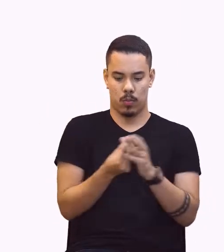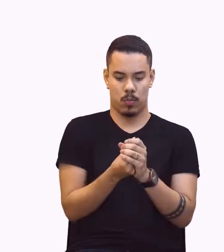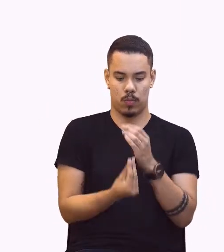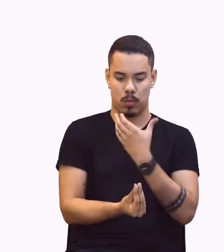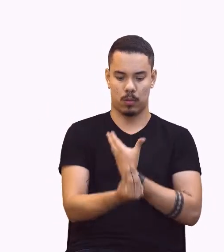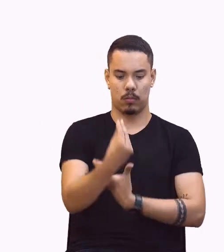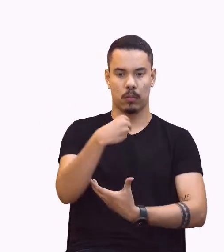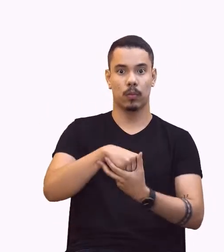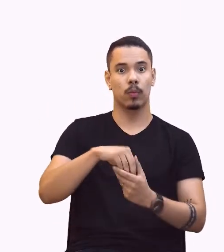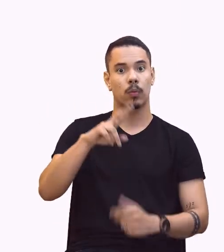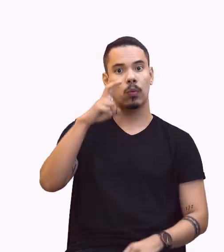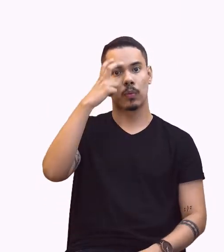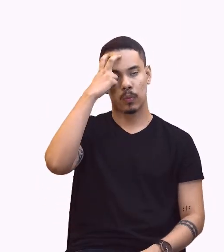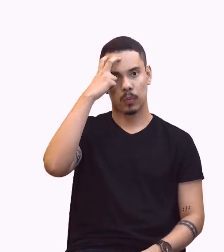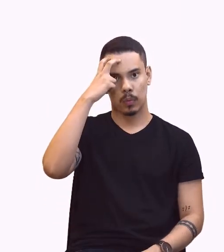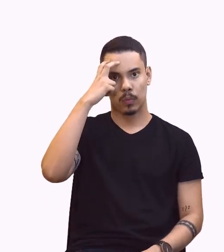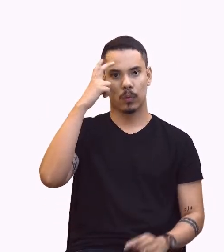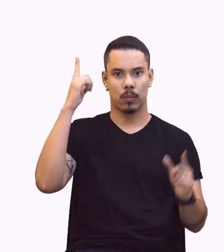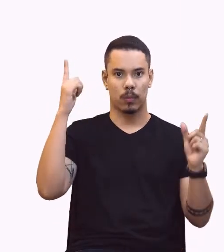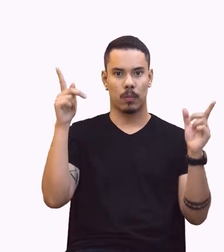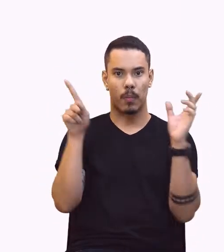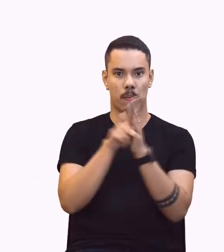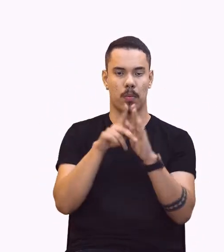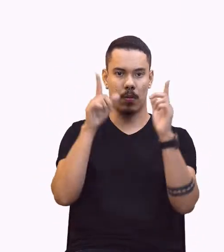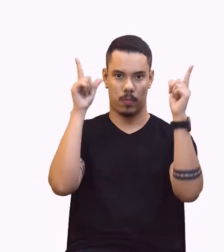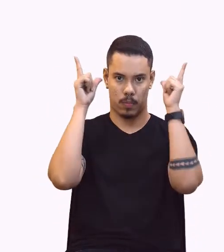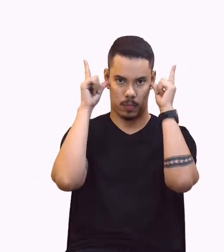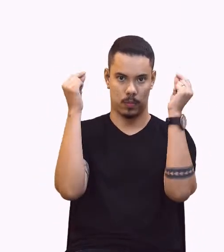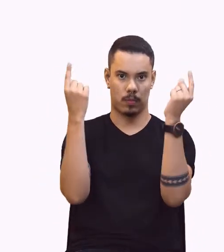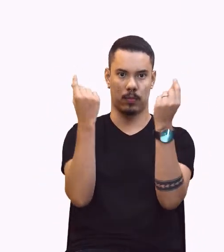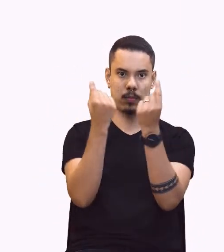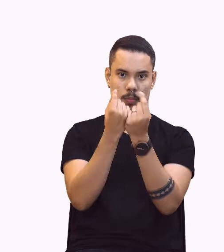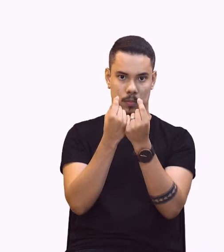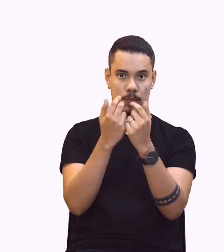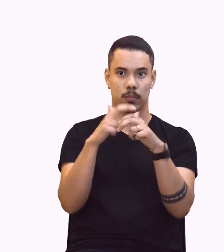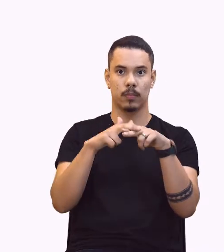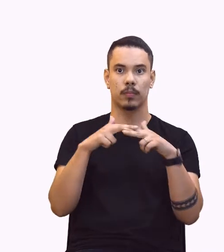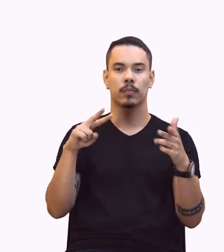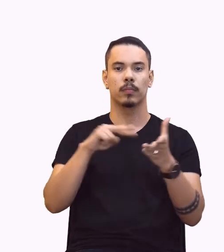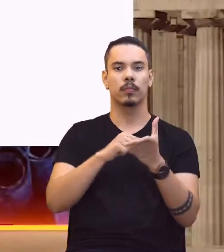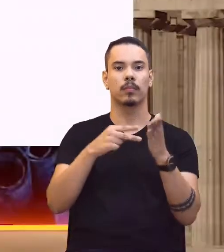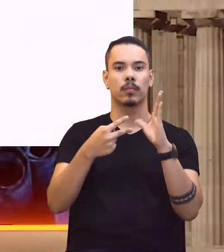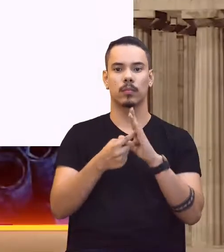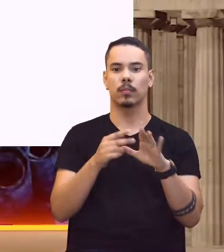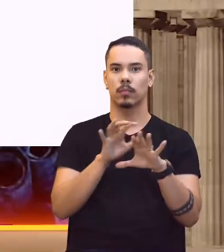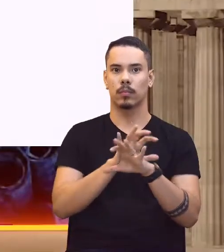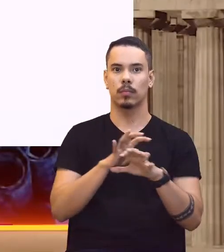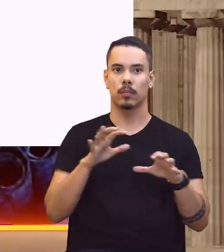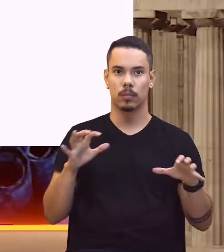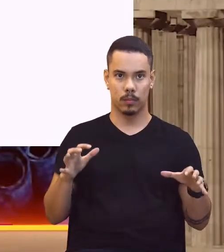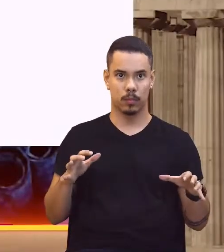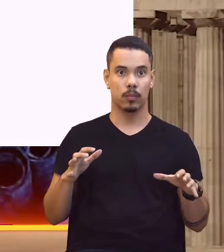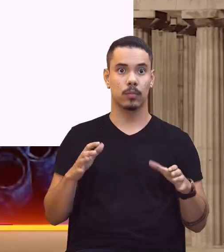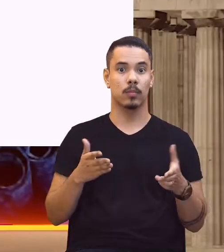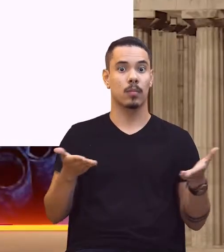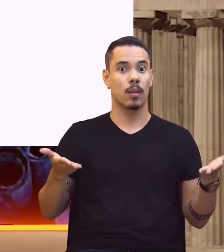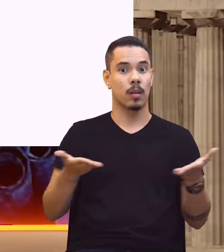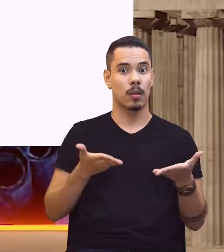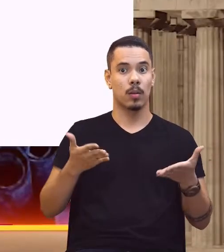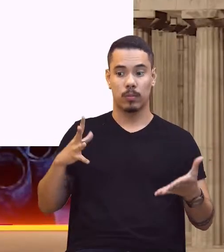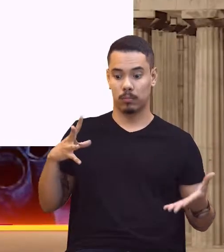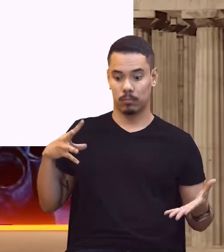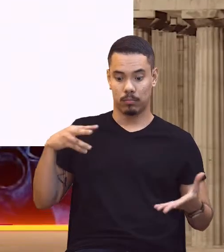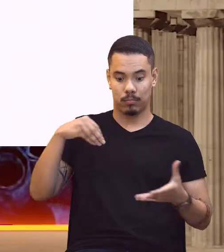cultura grega, ou seja, dentro da religião grega. Sincretismo significa isso. Agora, dentro